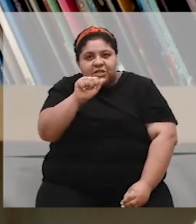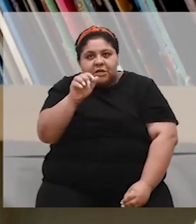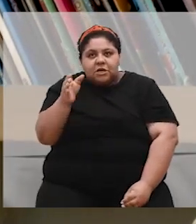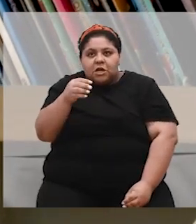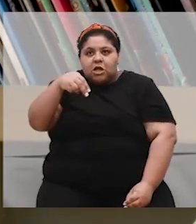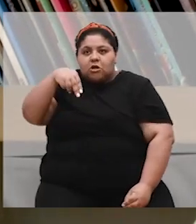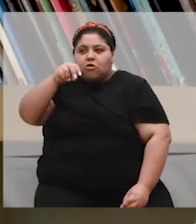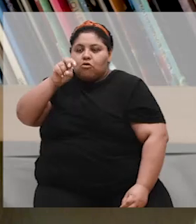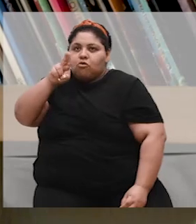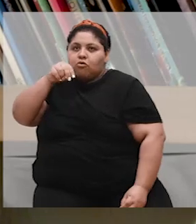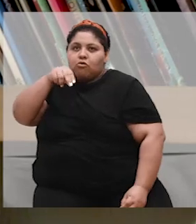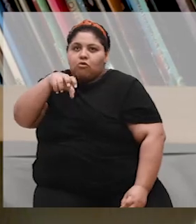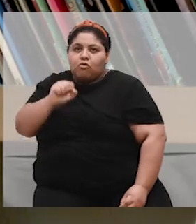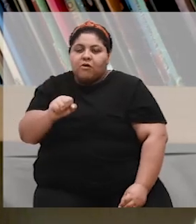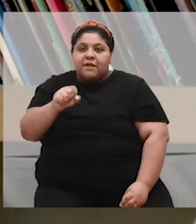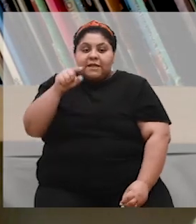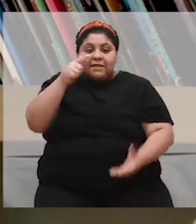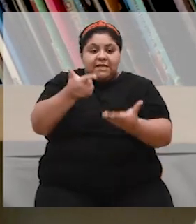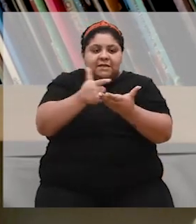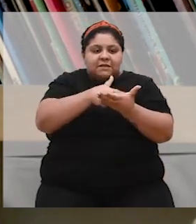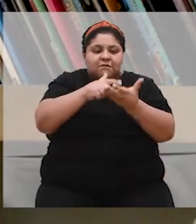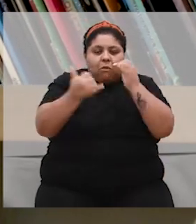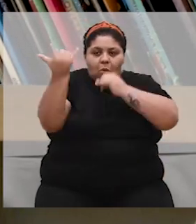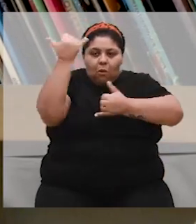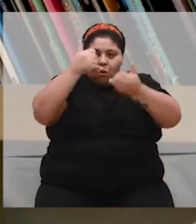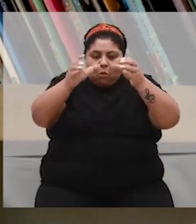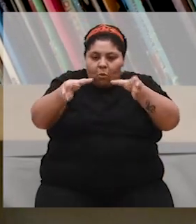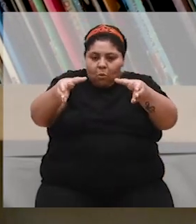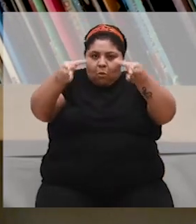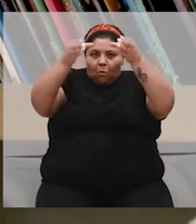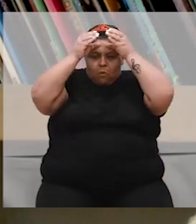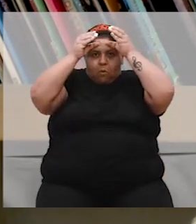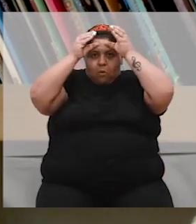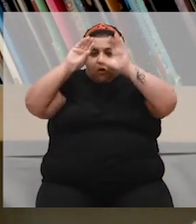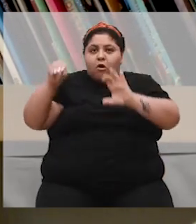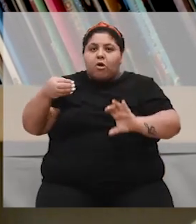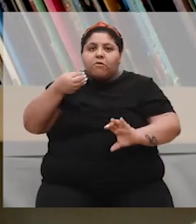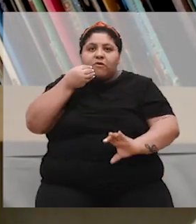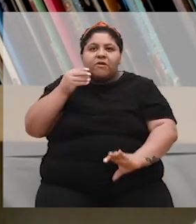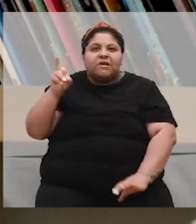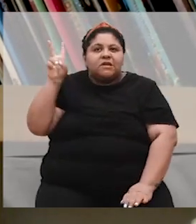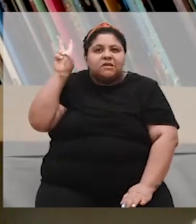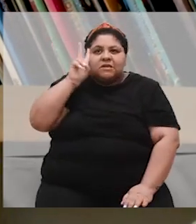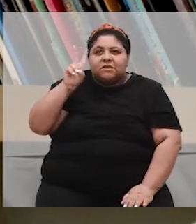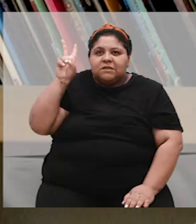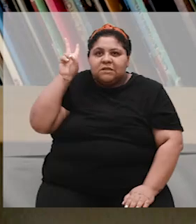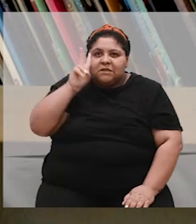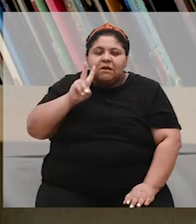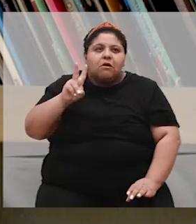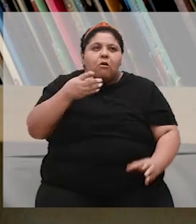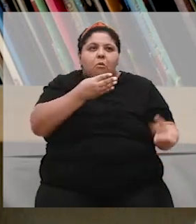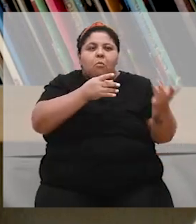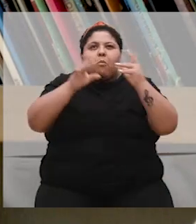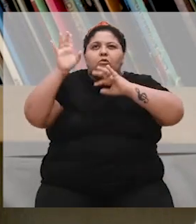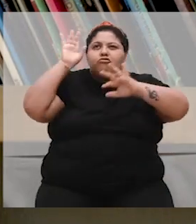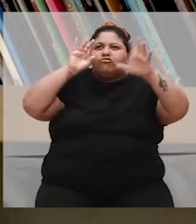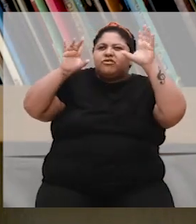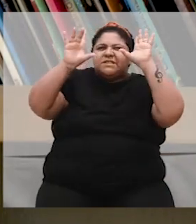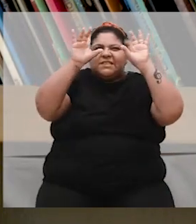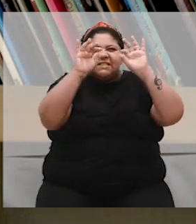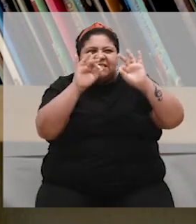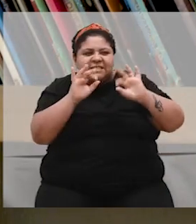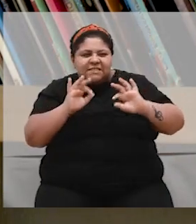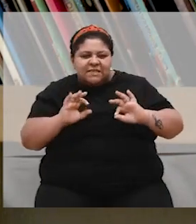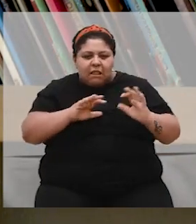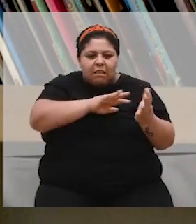livro explodiu assim, as minhas ideias com as possibilidades de uma história conter tanta fantasia, tantos